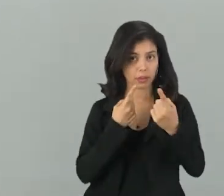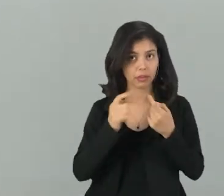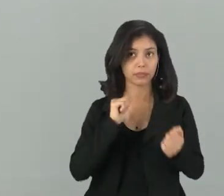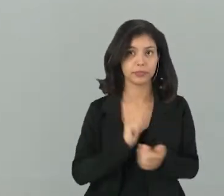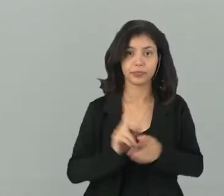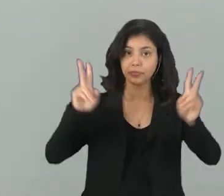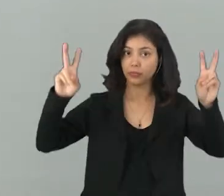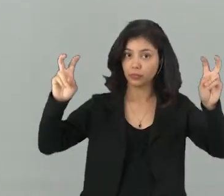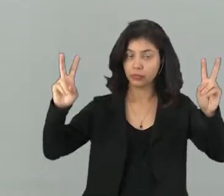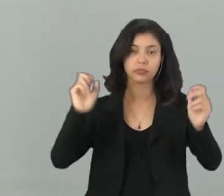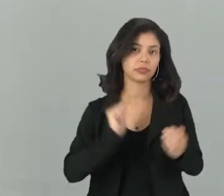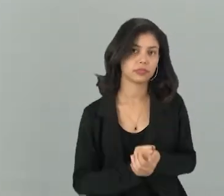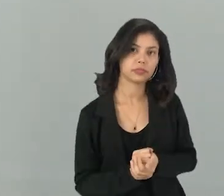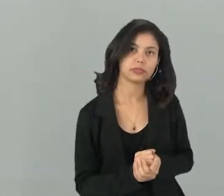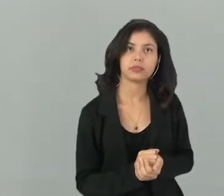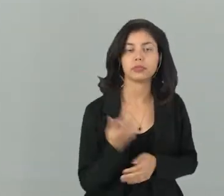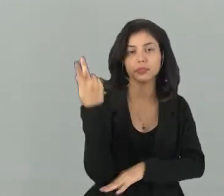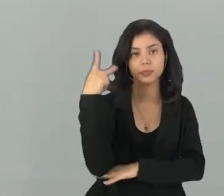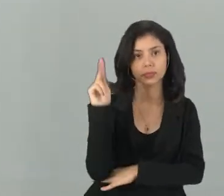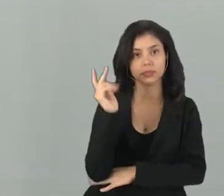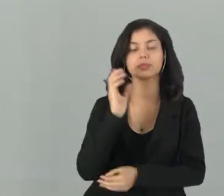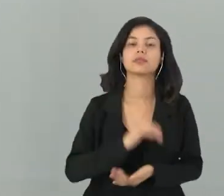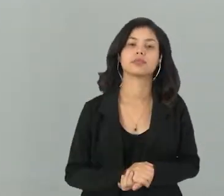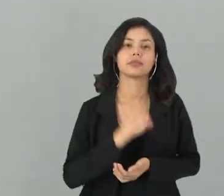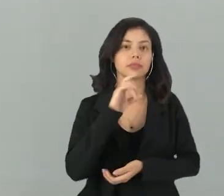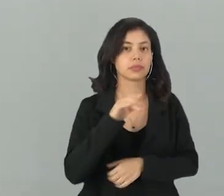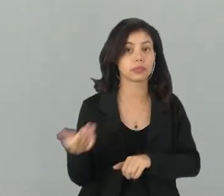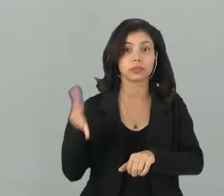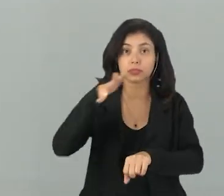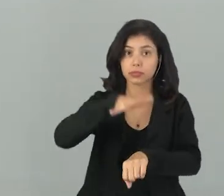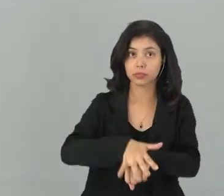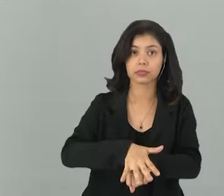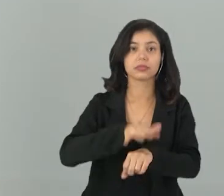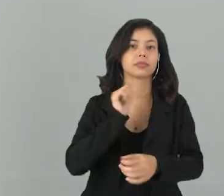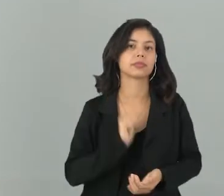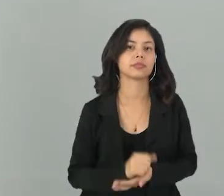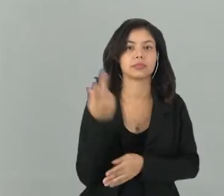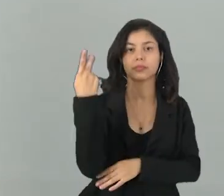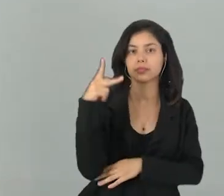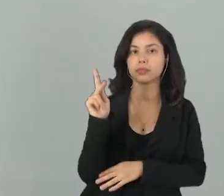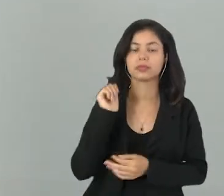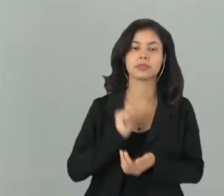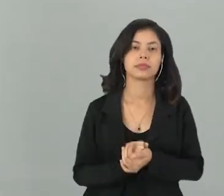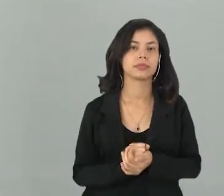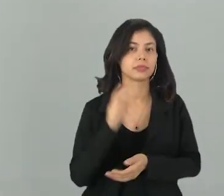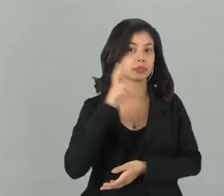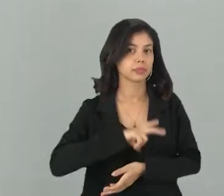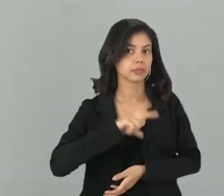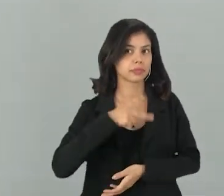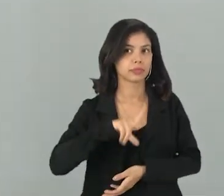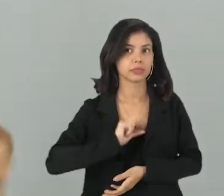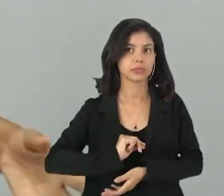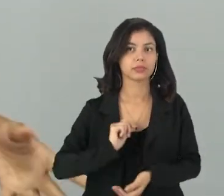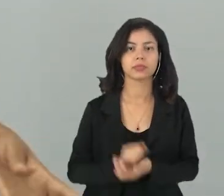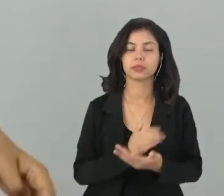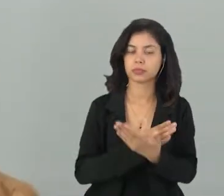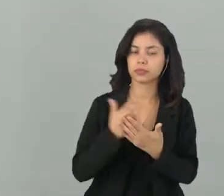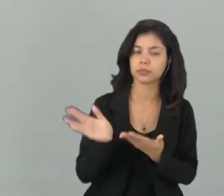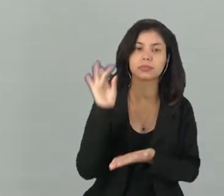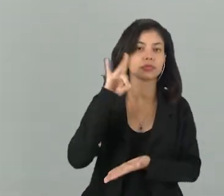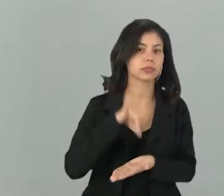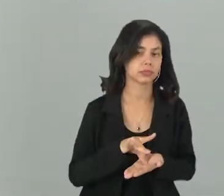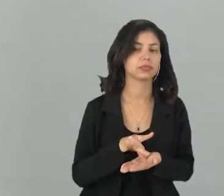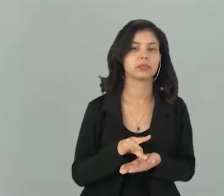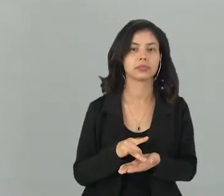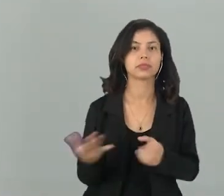aí esses assuntos desse nosso período colonial, né? Esse período aí onde Portugal começa de fato a efetivar